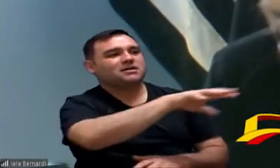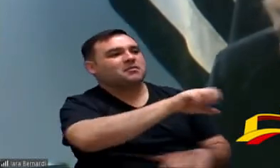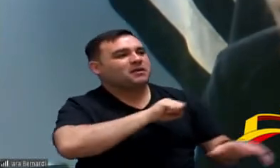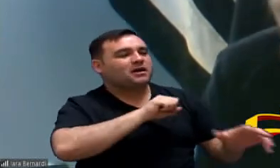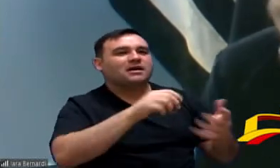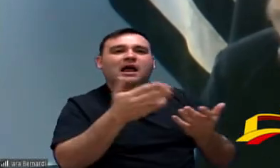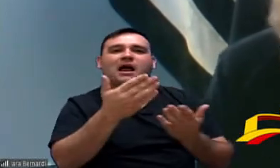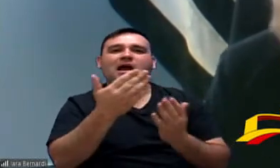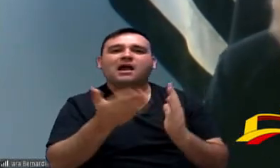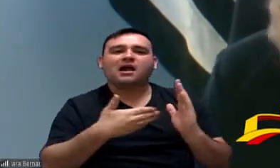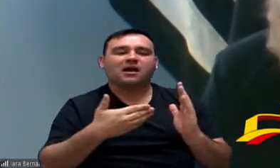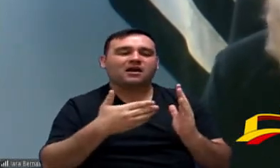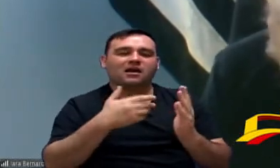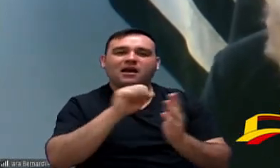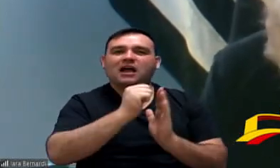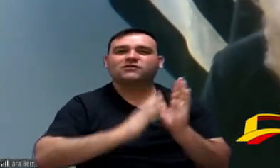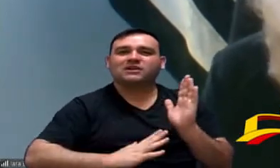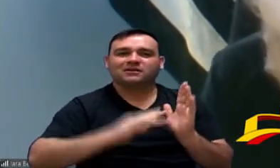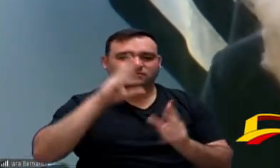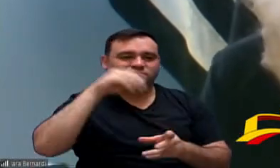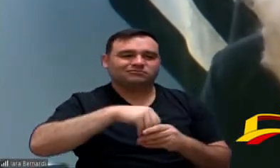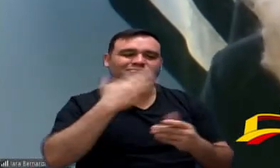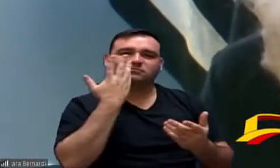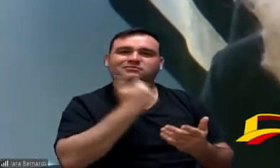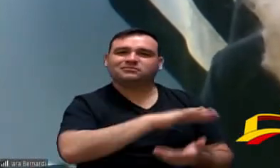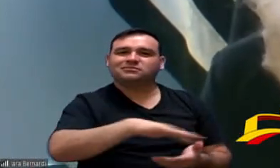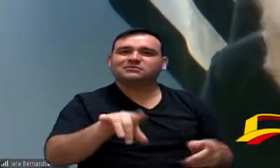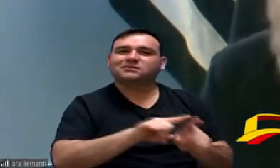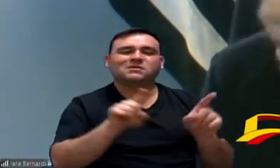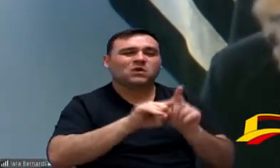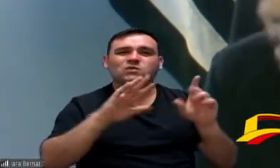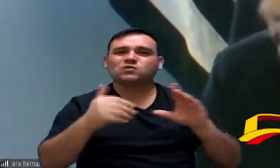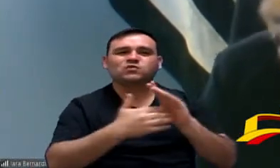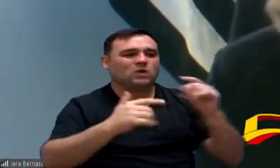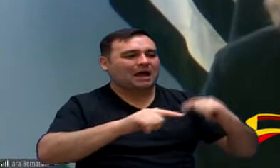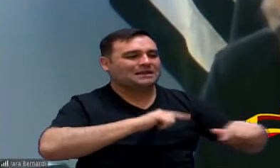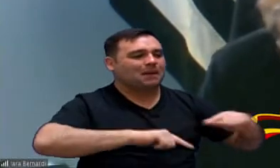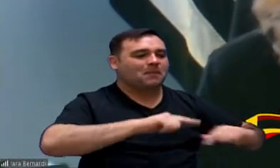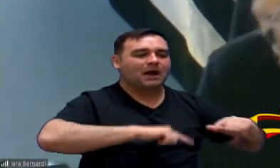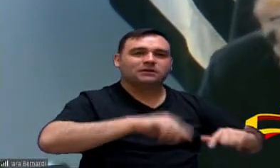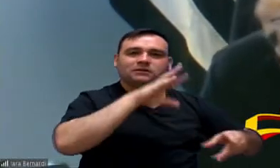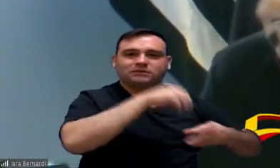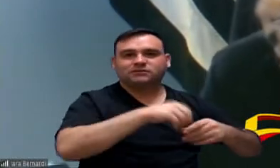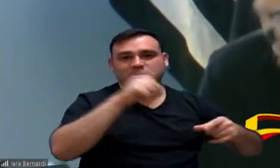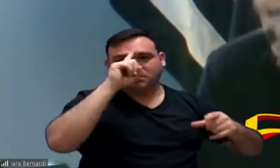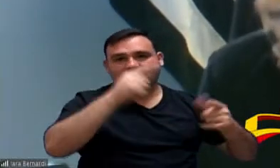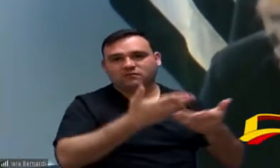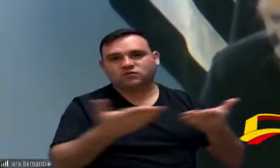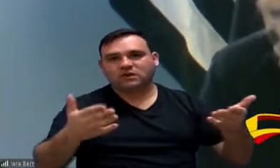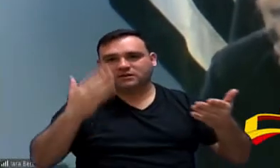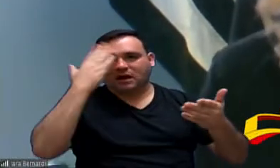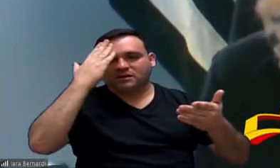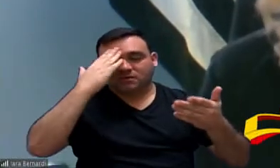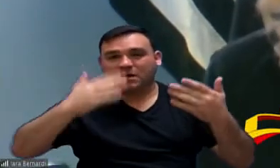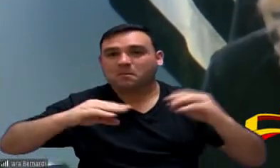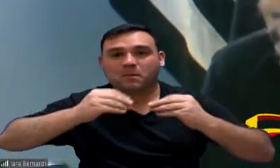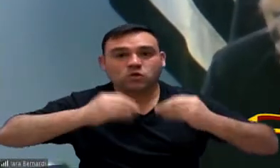as lições para as crianças. Todo o trabalho da escola, evidentemente, acho que ninguém aqui duvida,